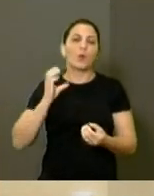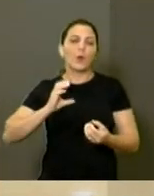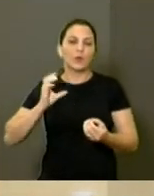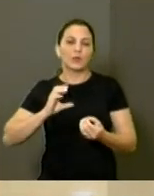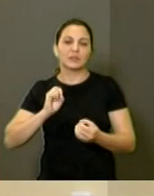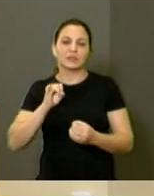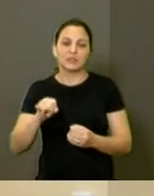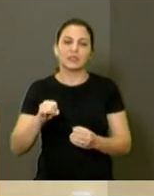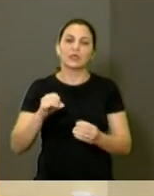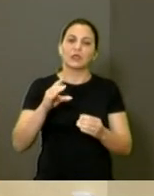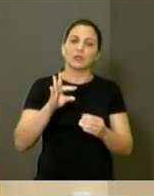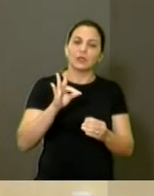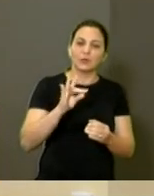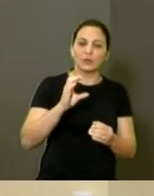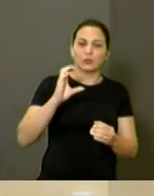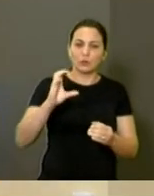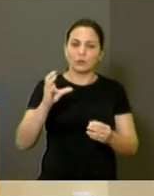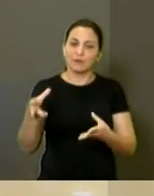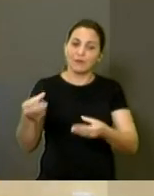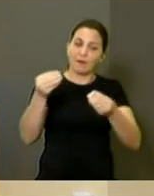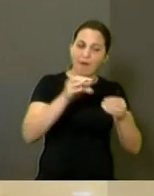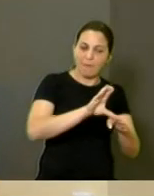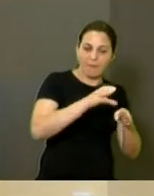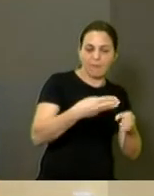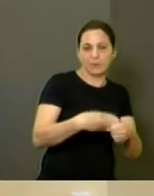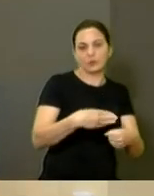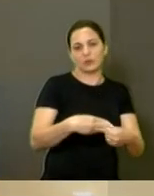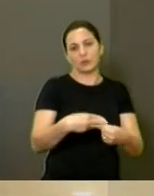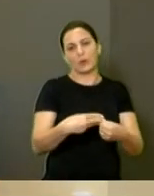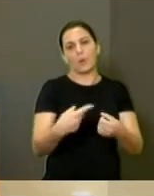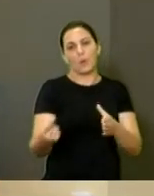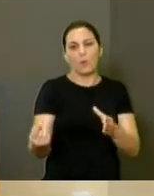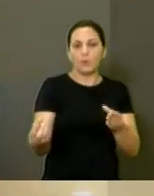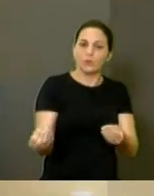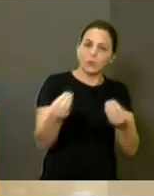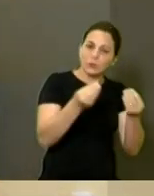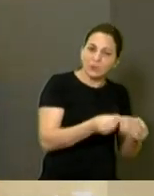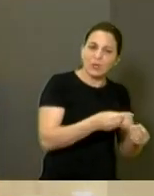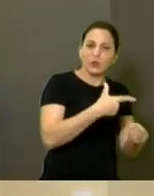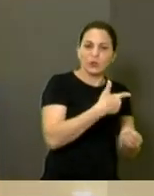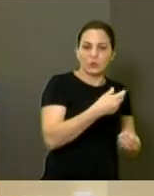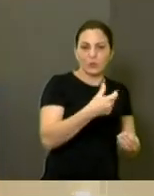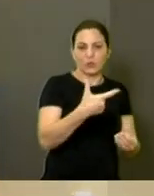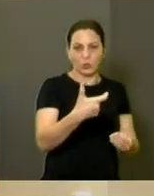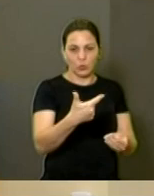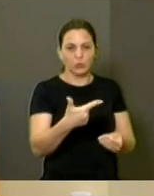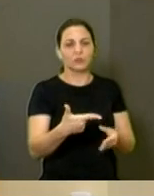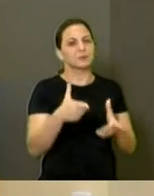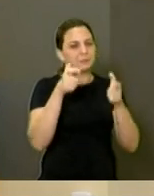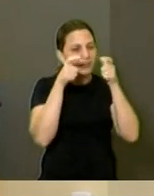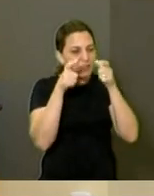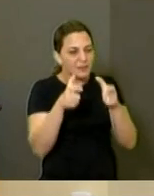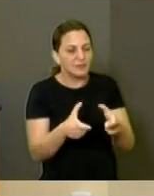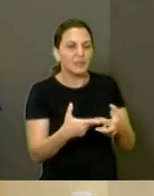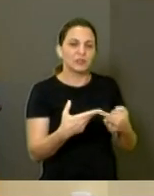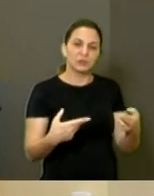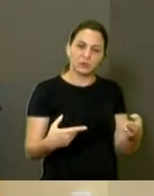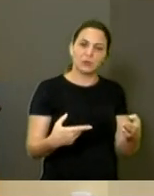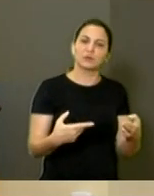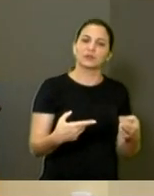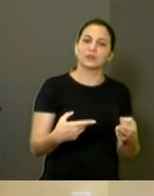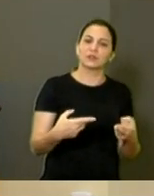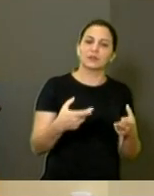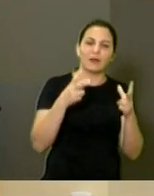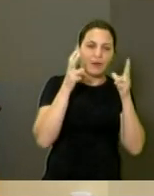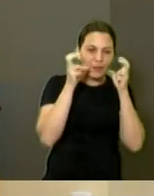cumprir com a sua obrigação que é mandar pra Câmara Municipal as contas de 2012 para ser apreciada pelos nobres